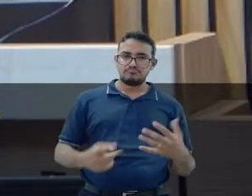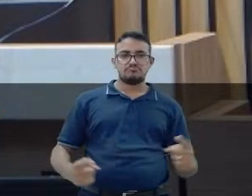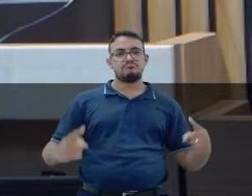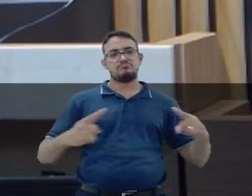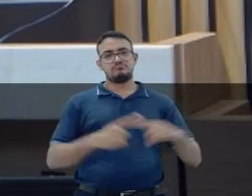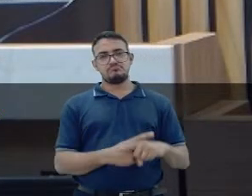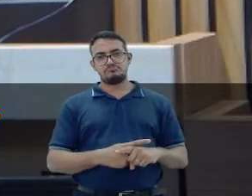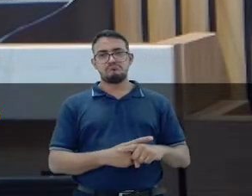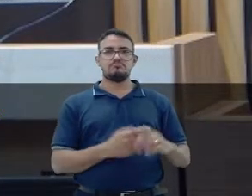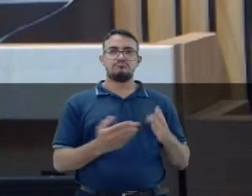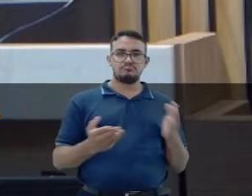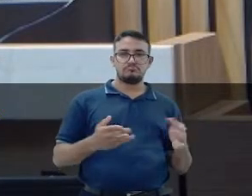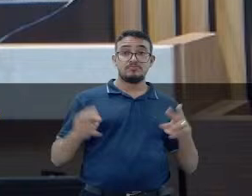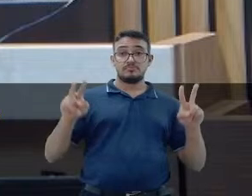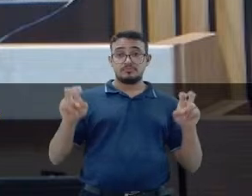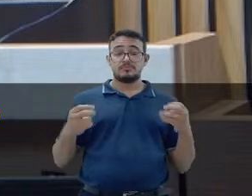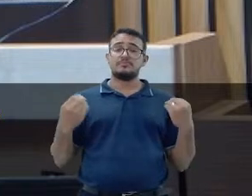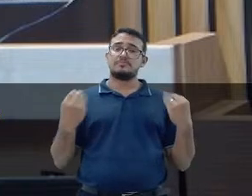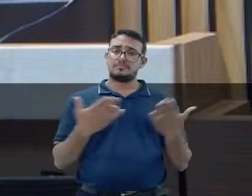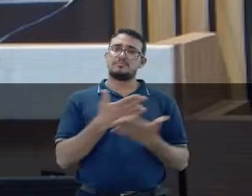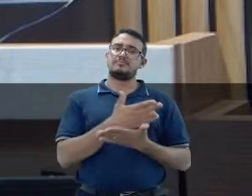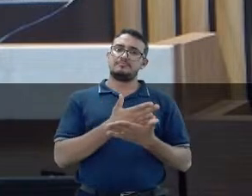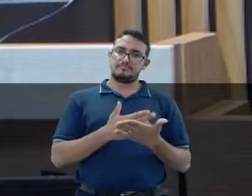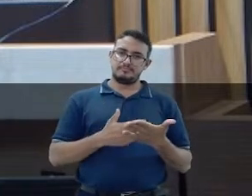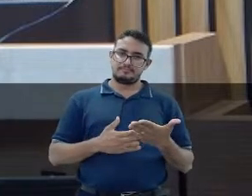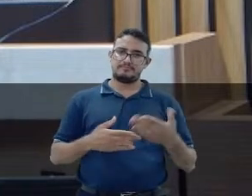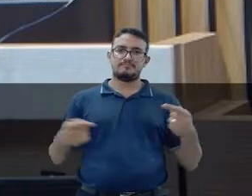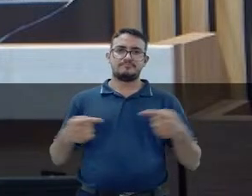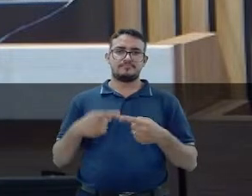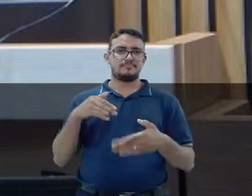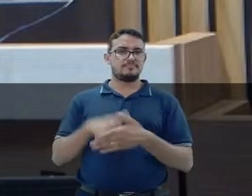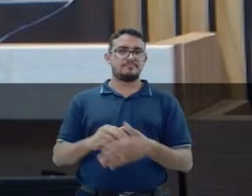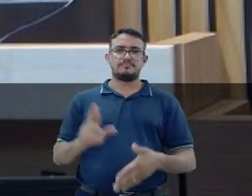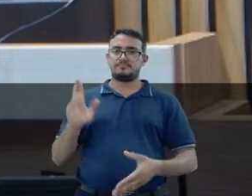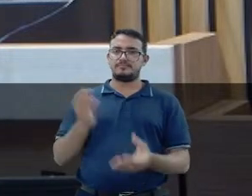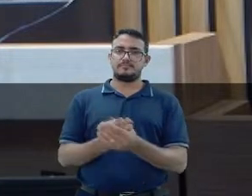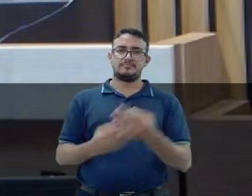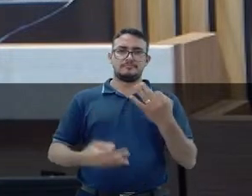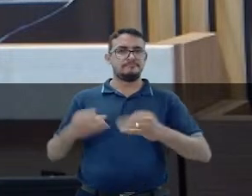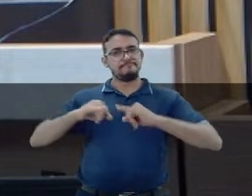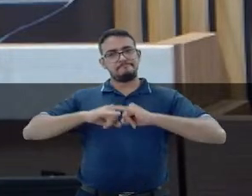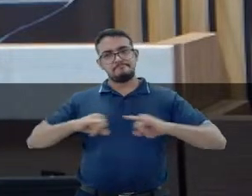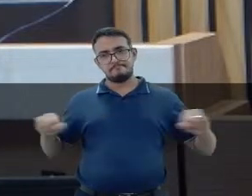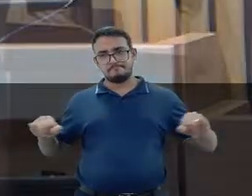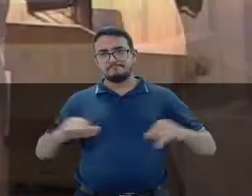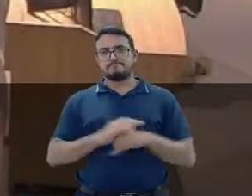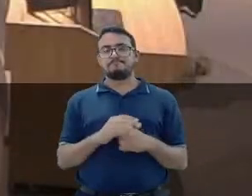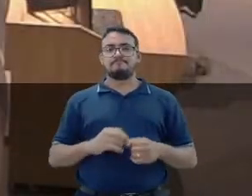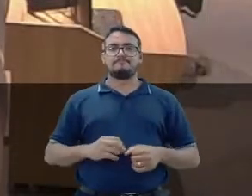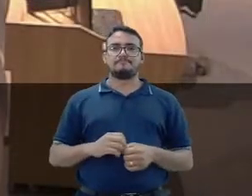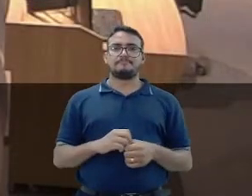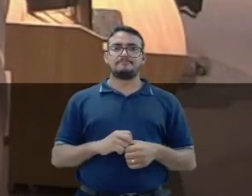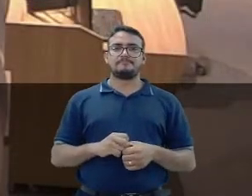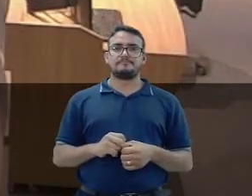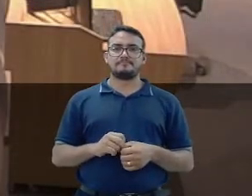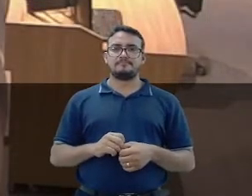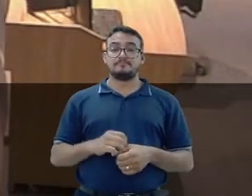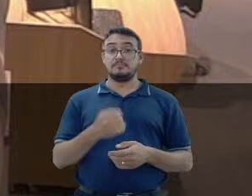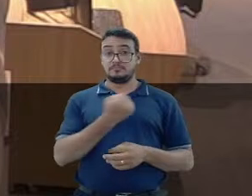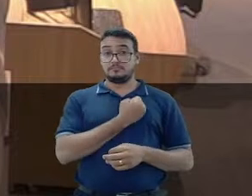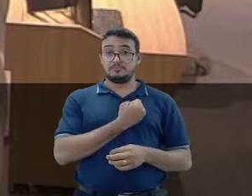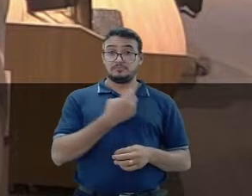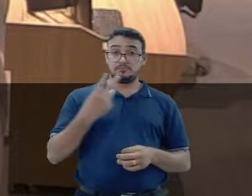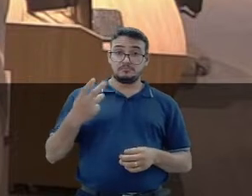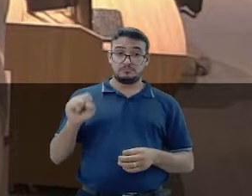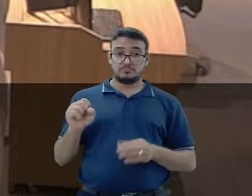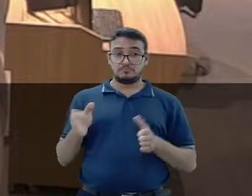das partes, no mérito, dar-lhes parcial provimento nos termos do voto do relator. Fica assim proclamado. Número 38,